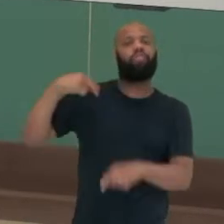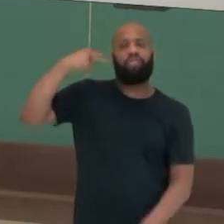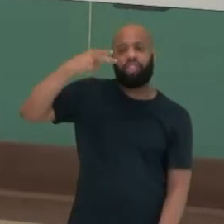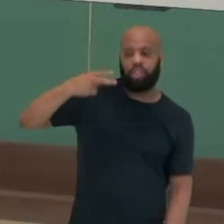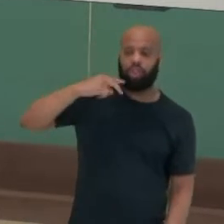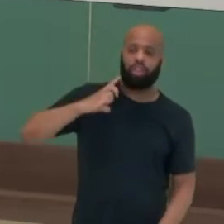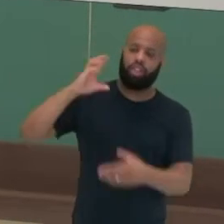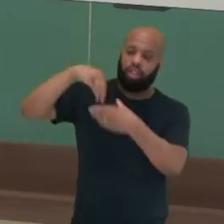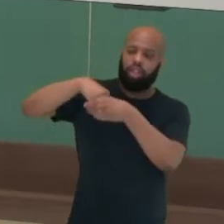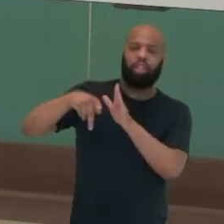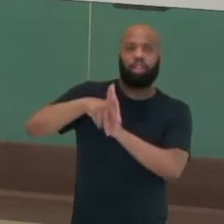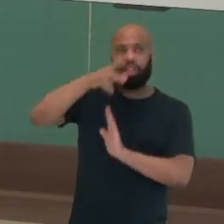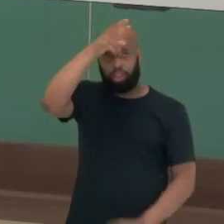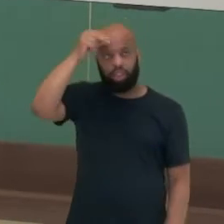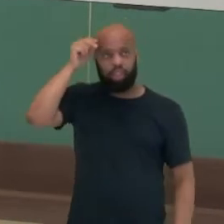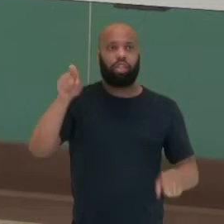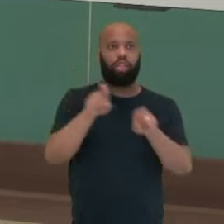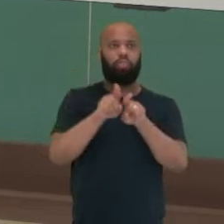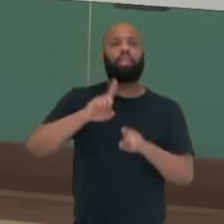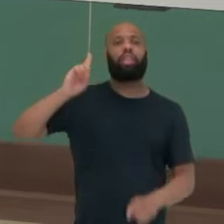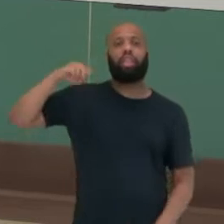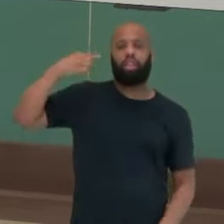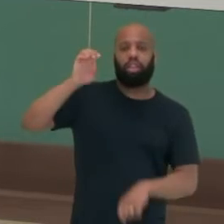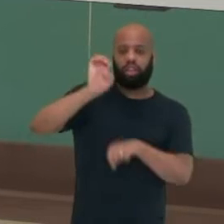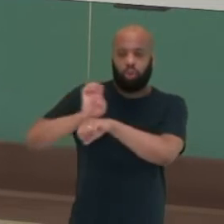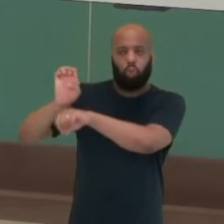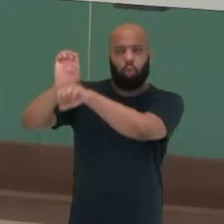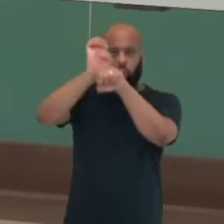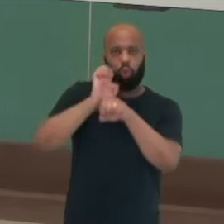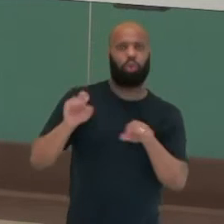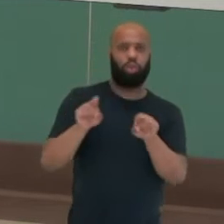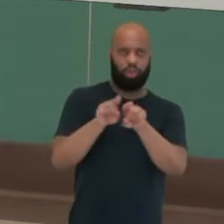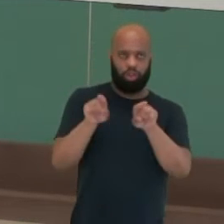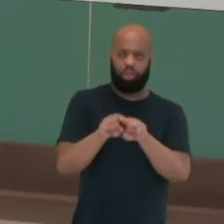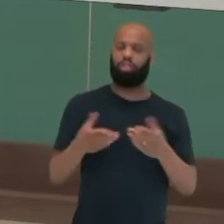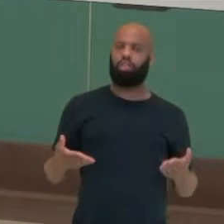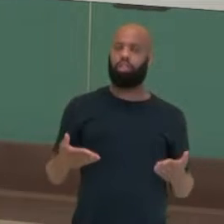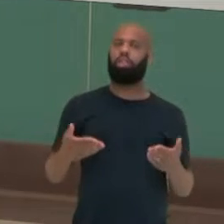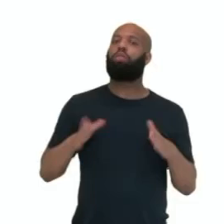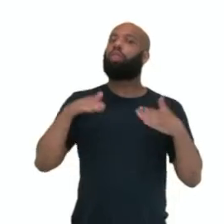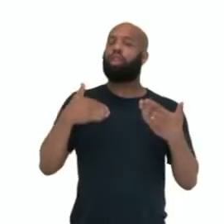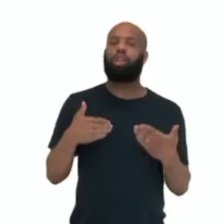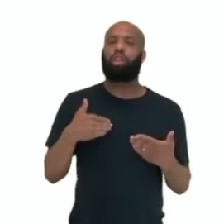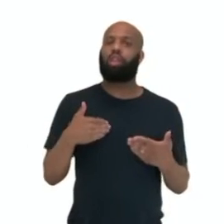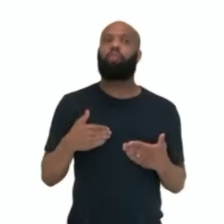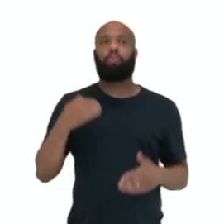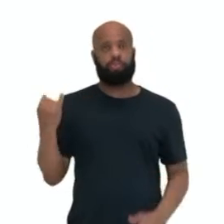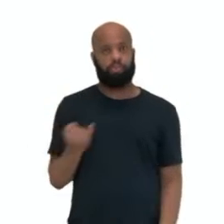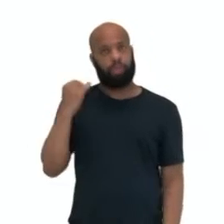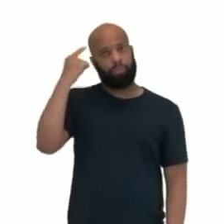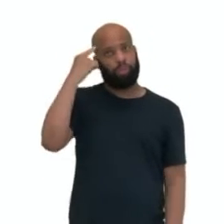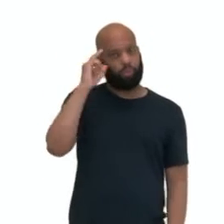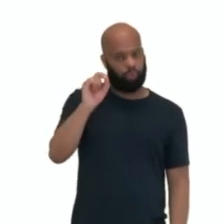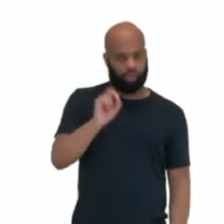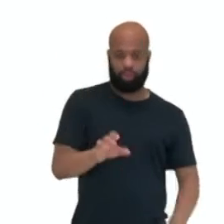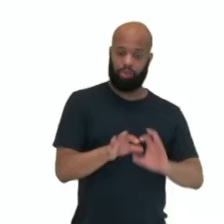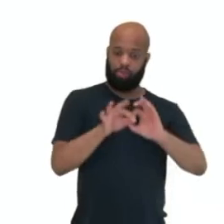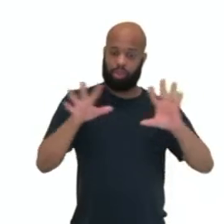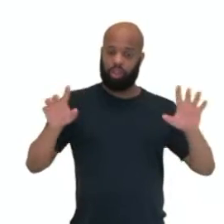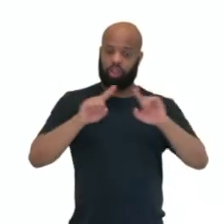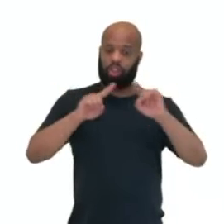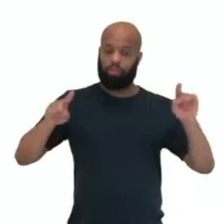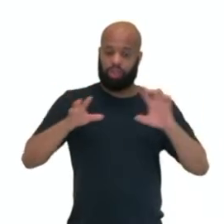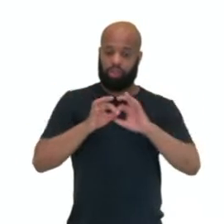dos municípios, deputados estaduais dentro dos estados, certo? Não se pode pensar em liberdade quando um